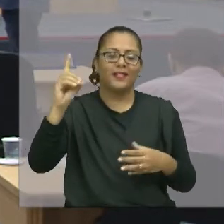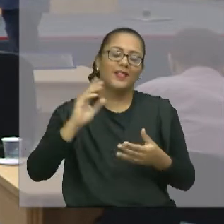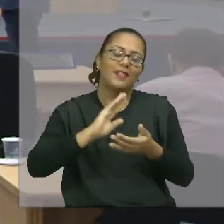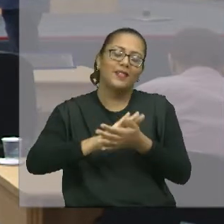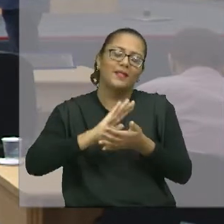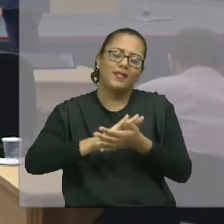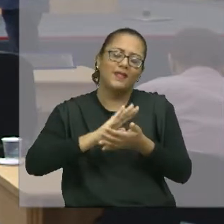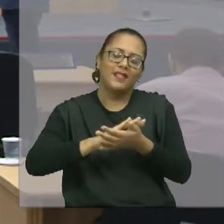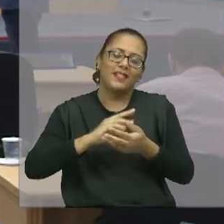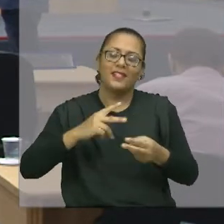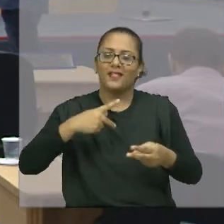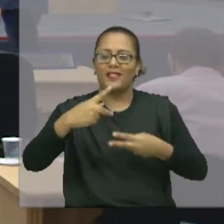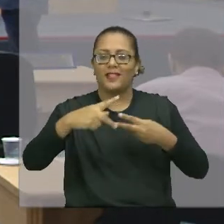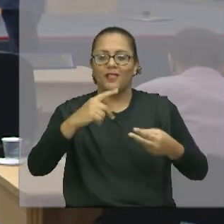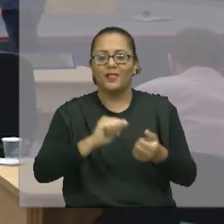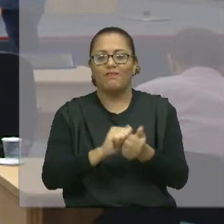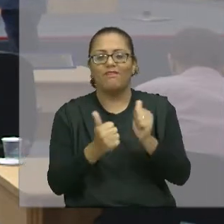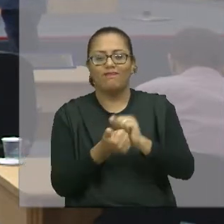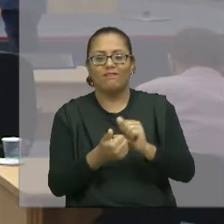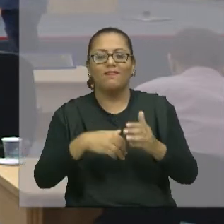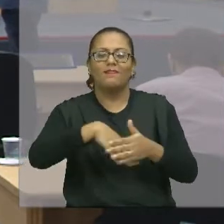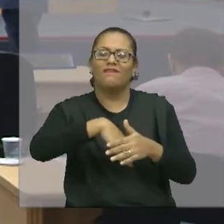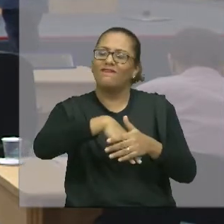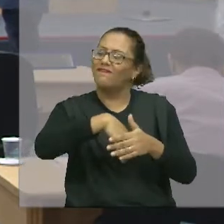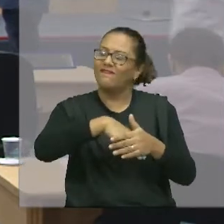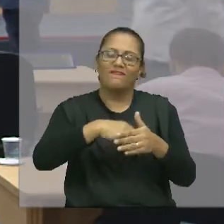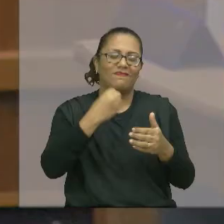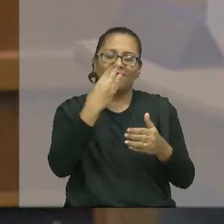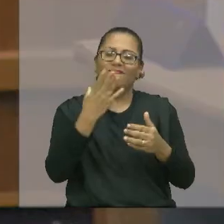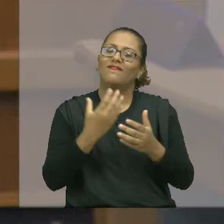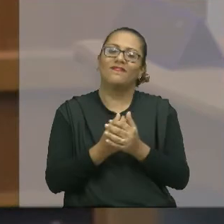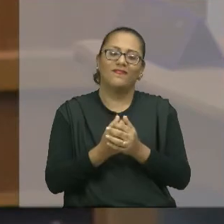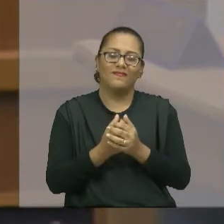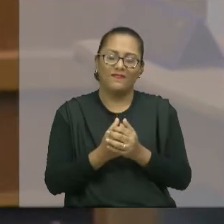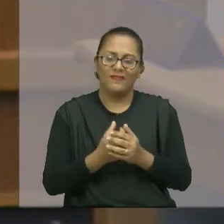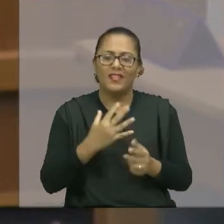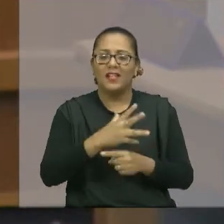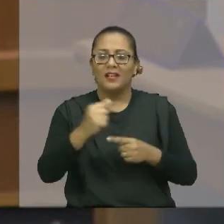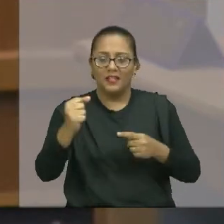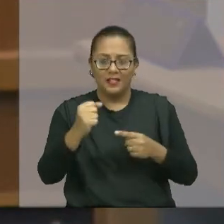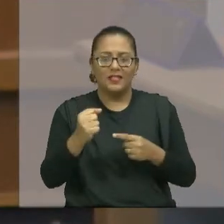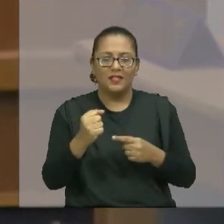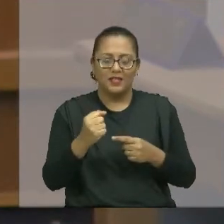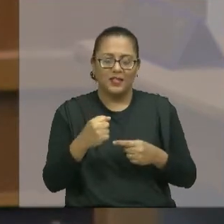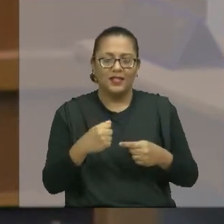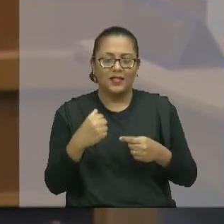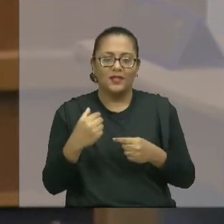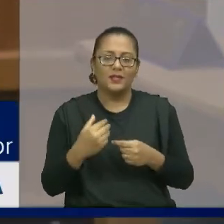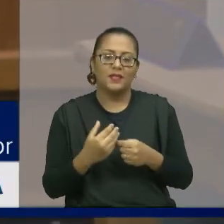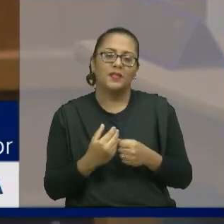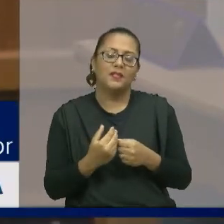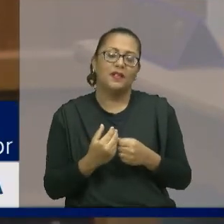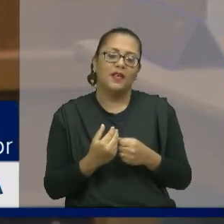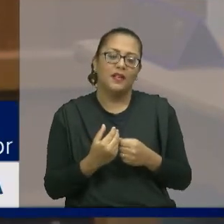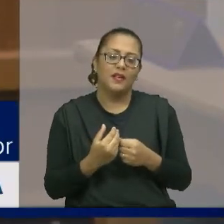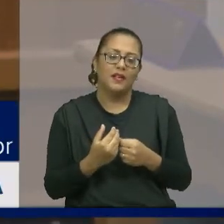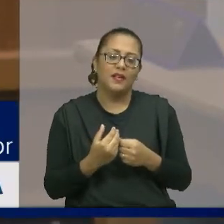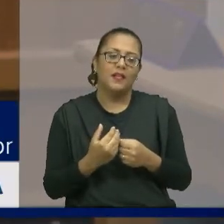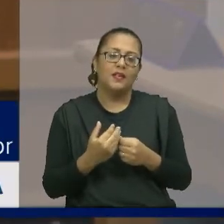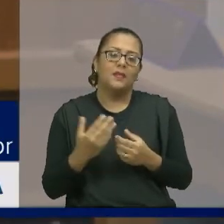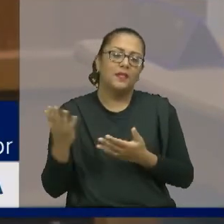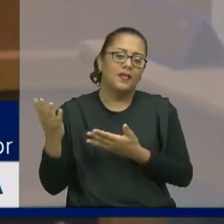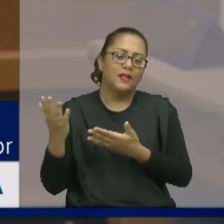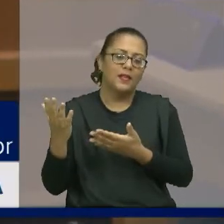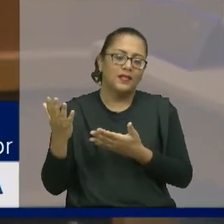Esporte Clube pela vitória, está aí apresentando a taça do campeonato, né, a medalha, ou seja, São